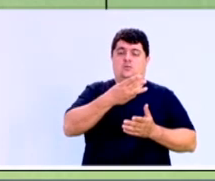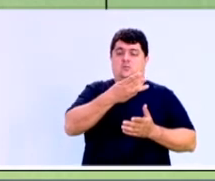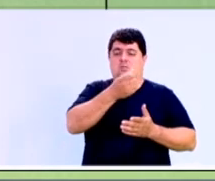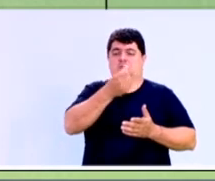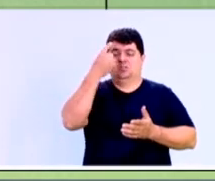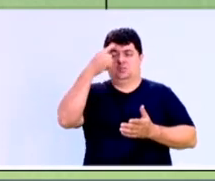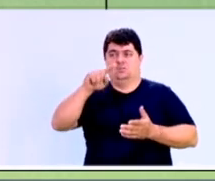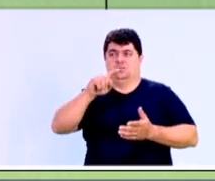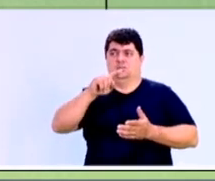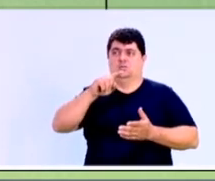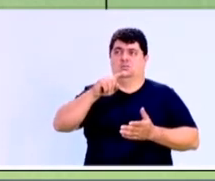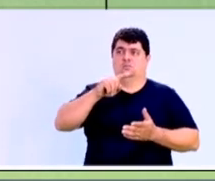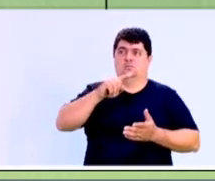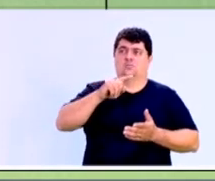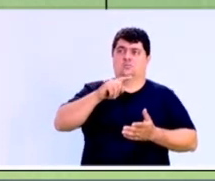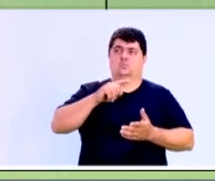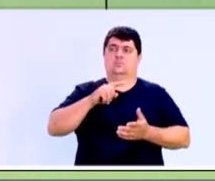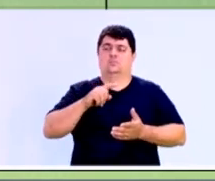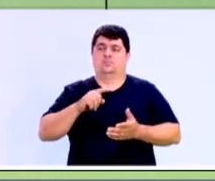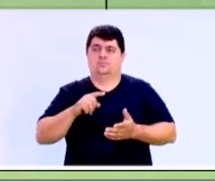né?